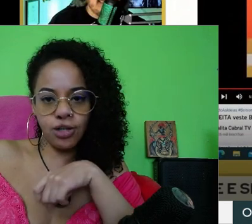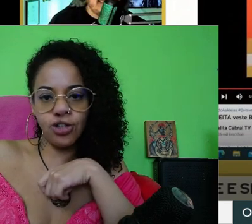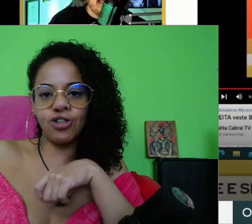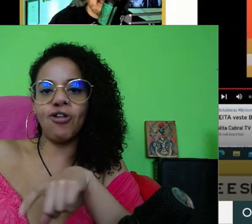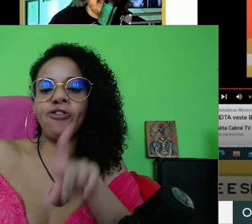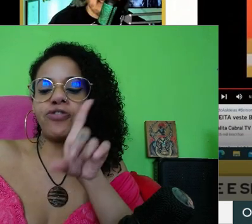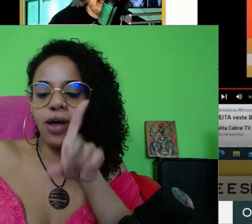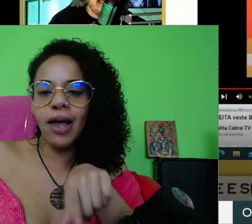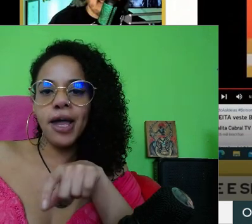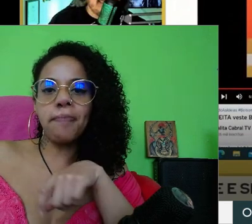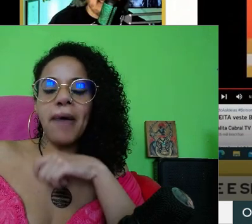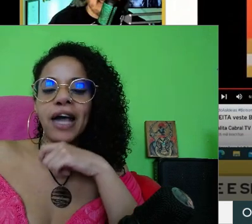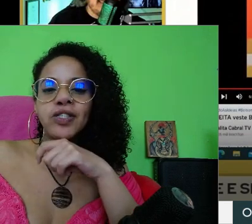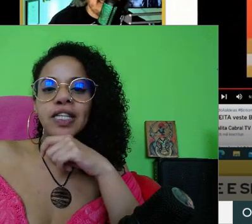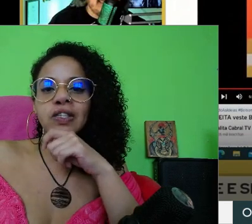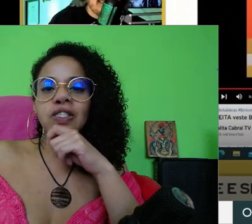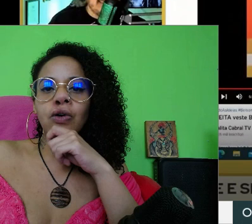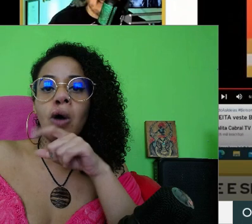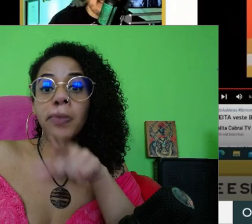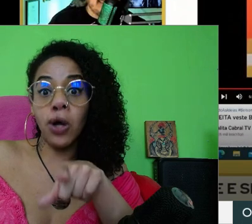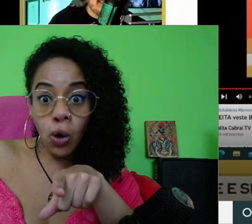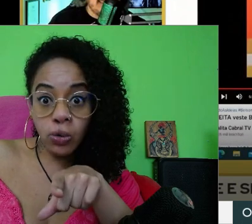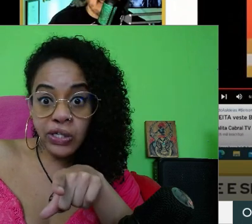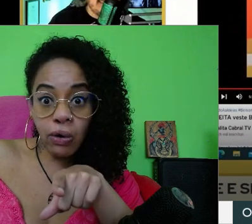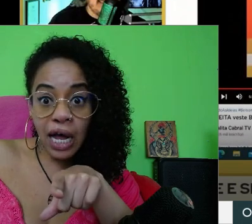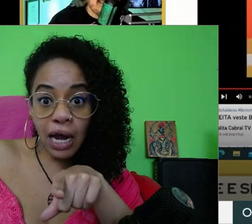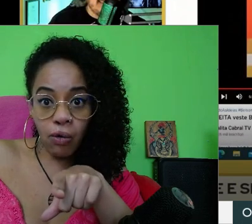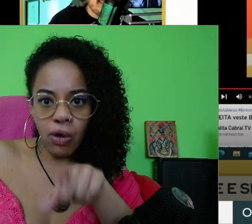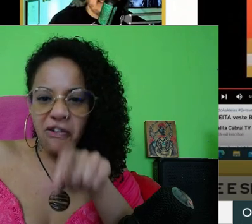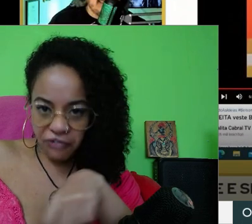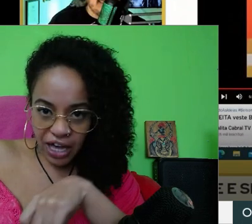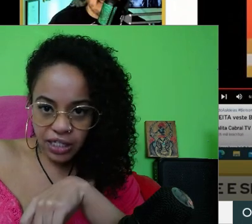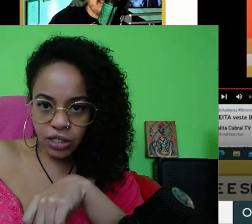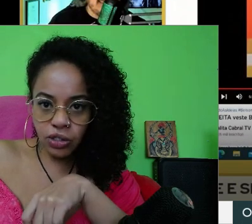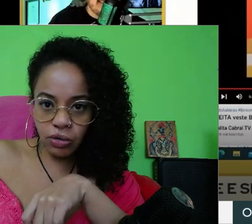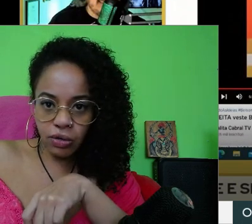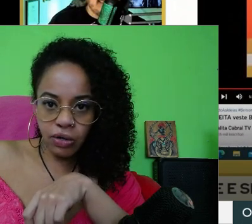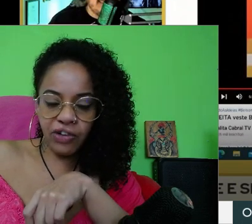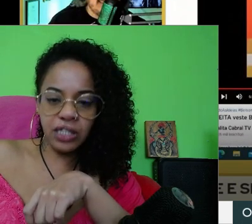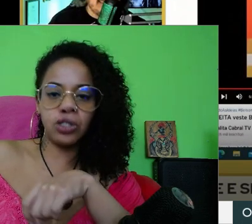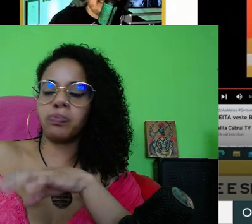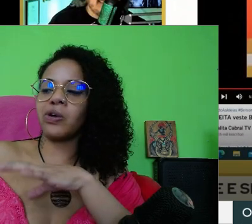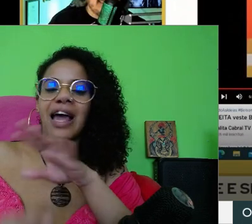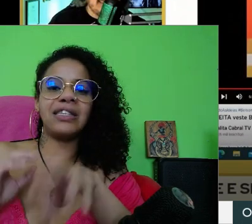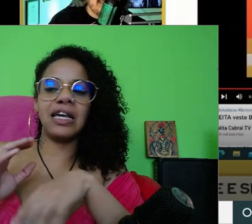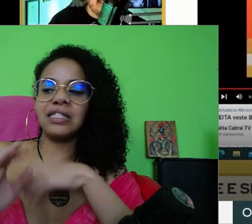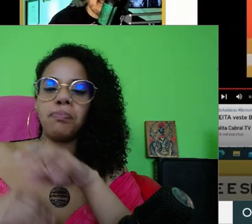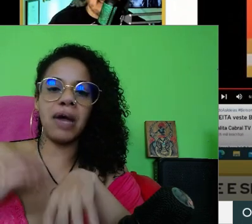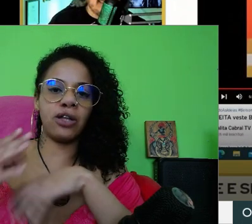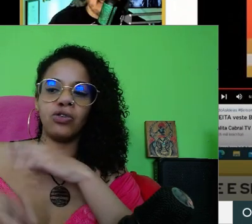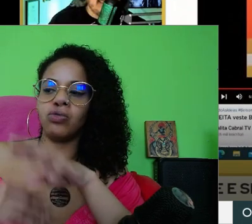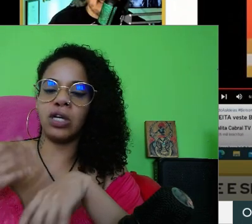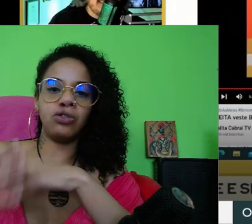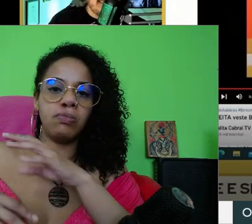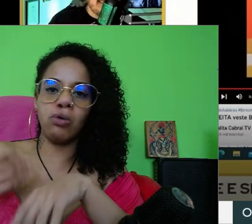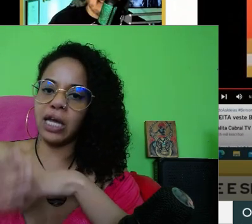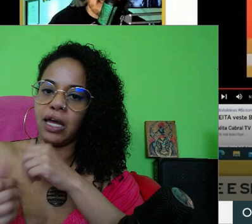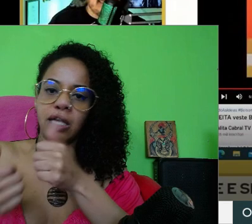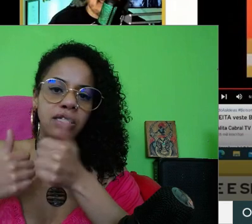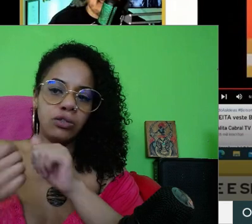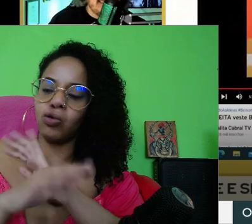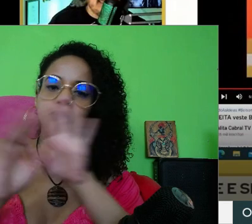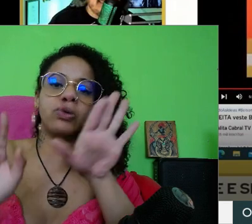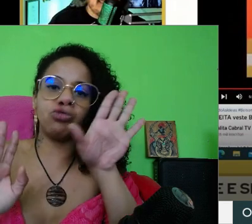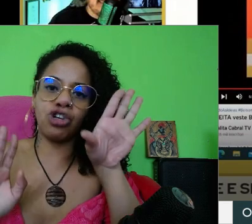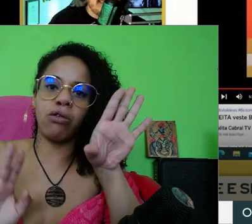reage de novo e pega-se tanto seu nome ou o seu canal faz isso faz isso porque esse método Nando